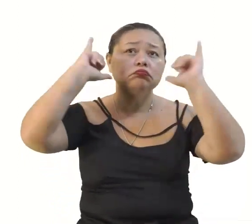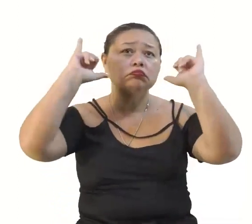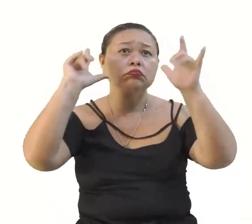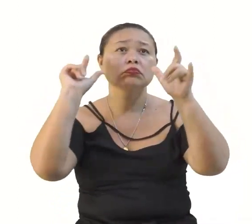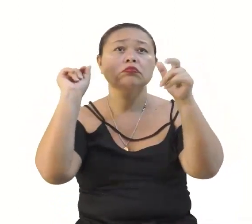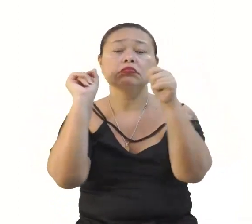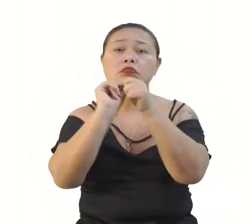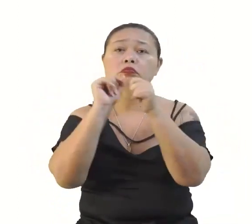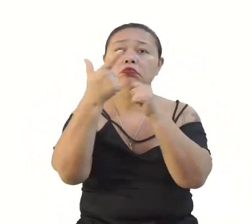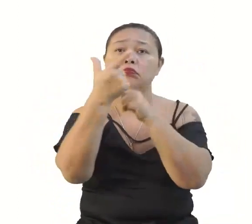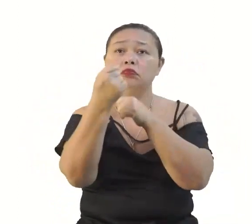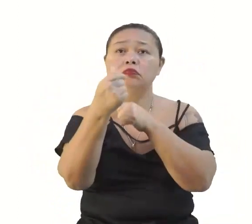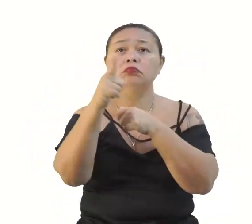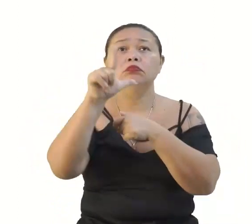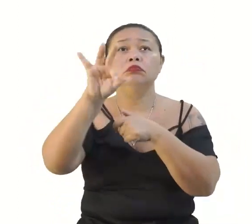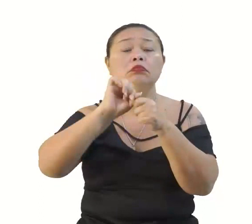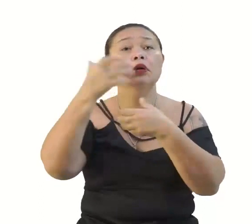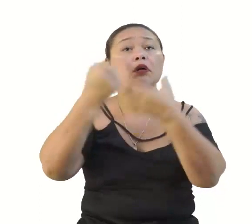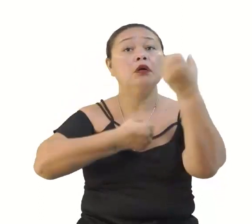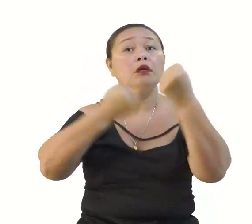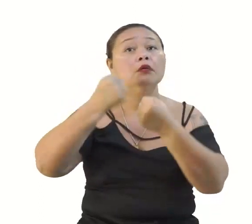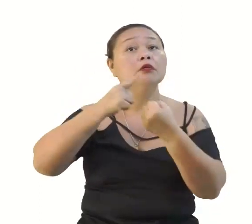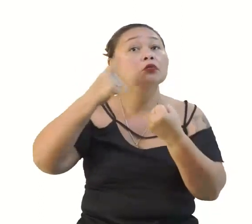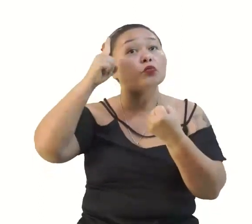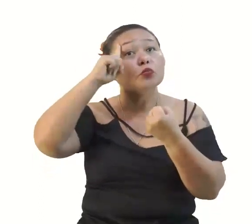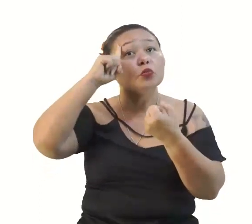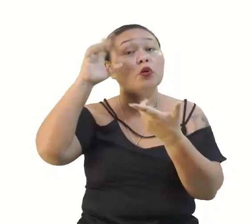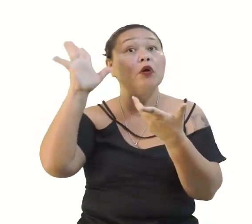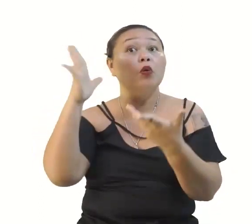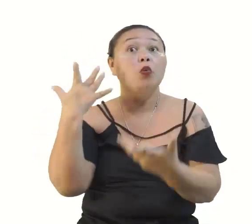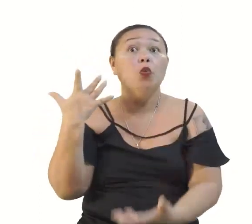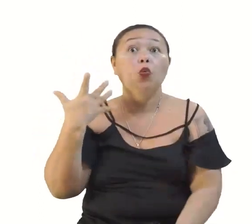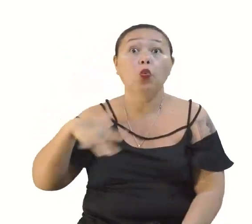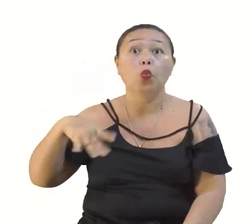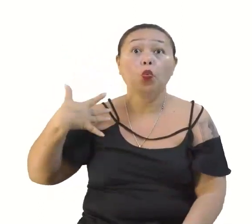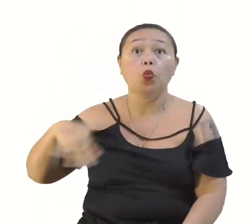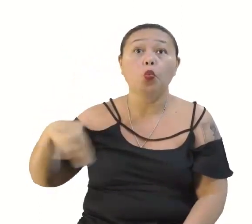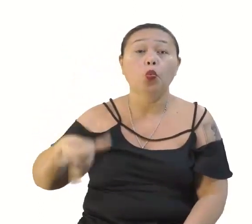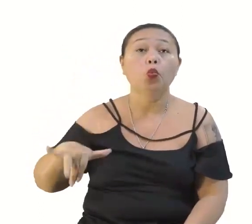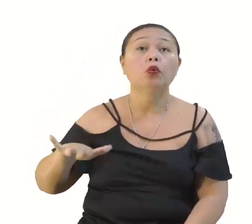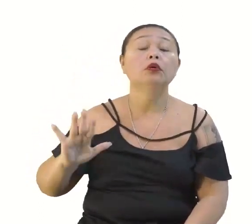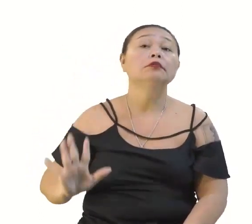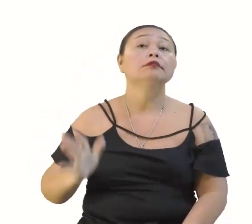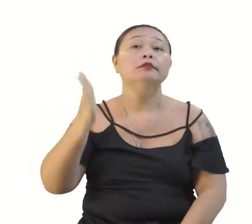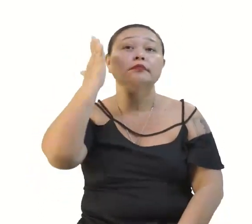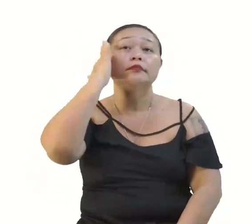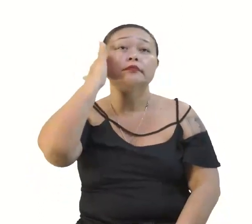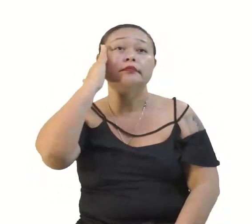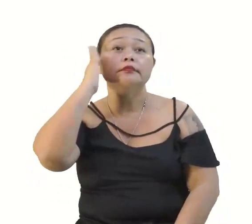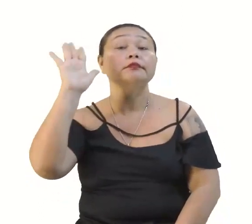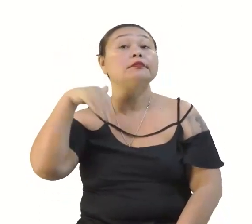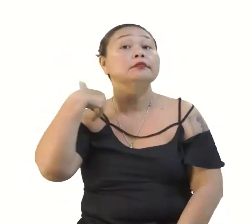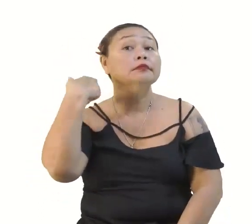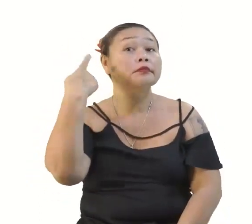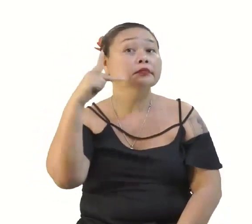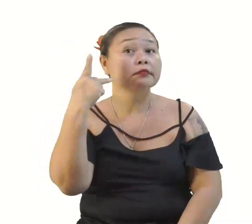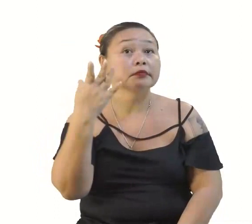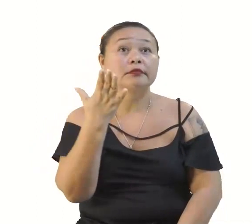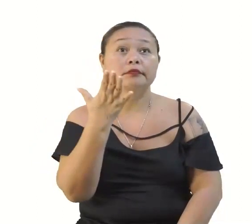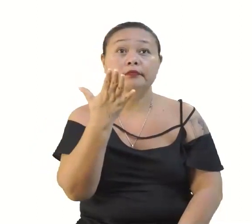produzindo 20 litros de leite por dia. Nossa Uau. Senhora! Sabendo que, devido à